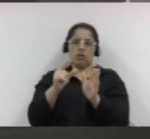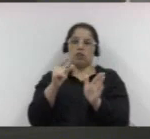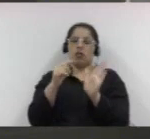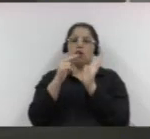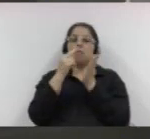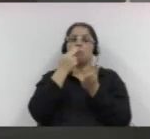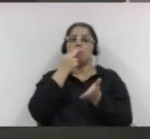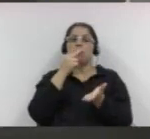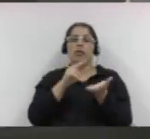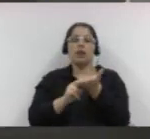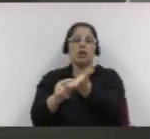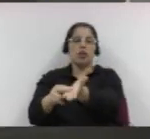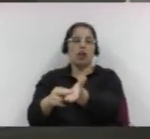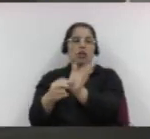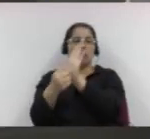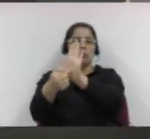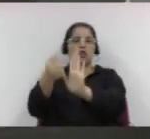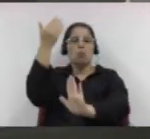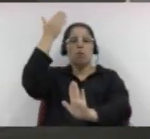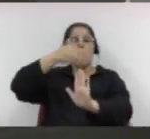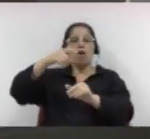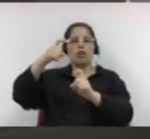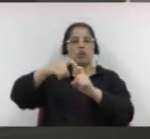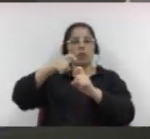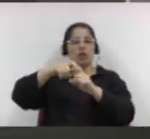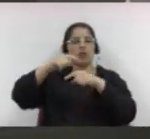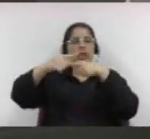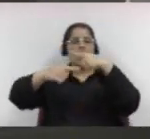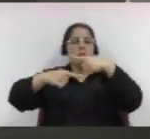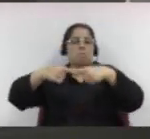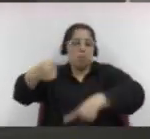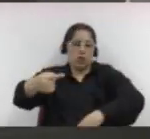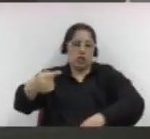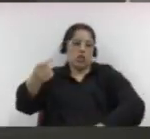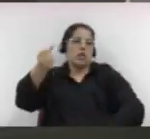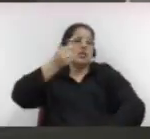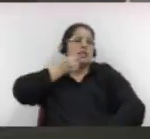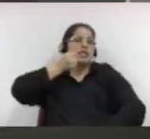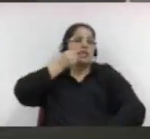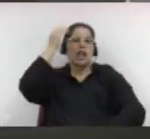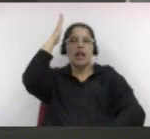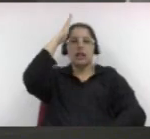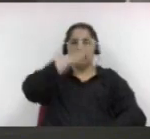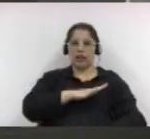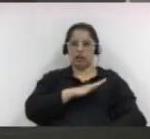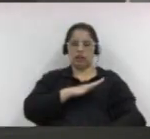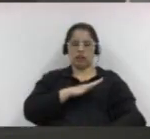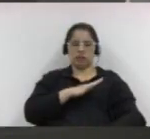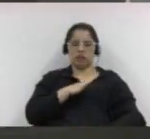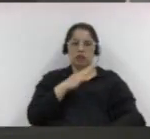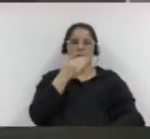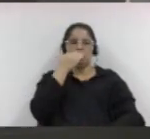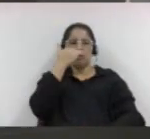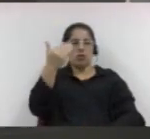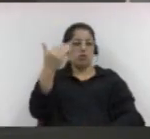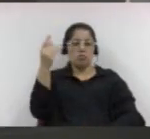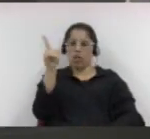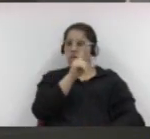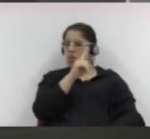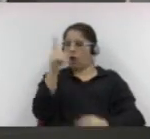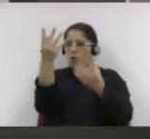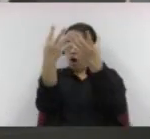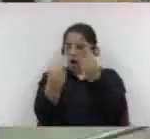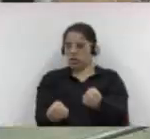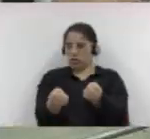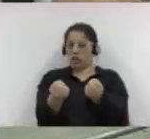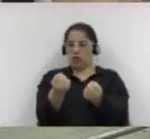atestado na sexta-feira à tarde. Ele não apresentou, tá? Então eu peço para que esse atestado ele não seja aceito. Muito